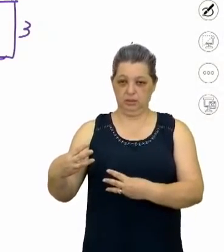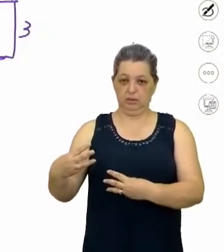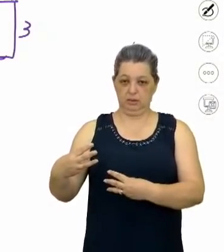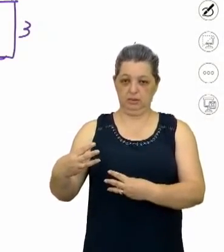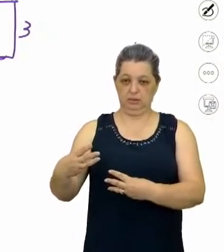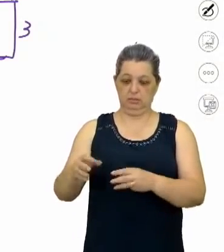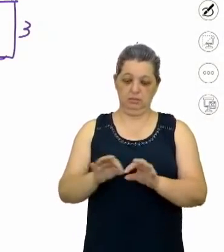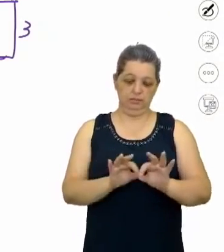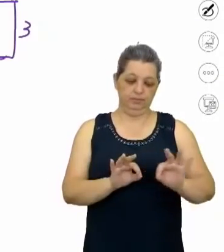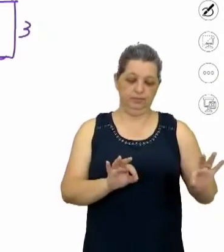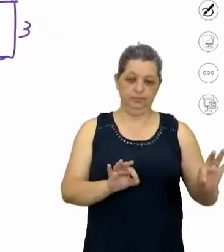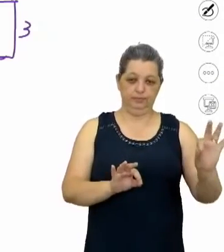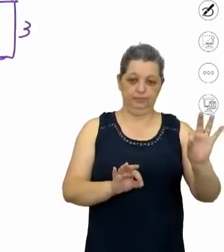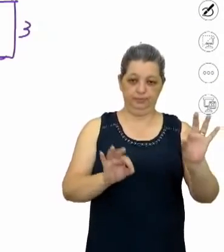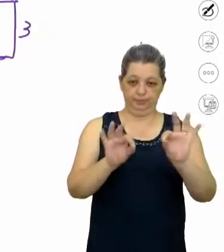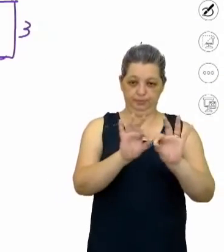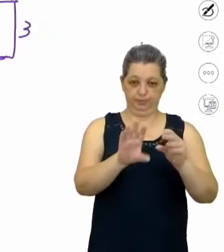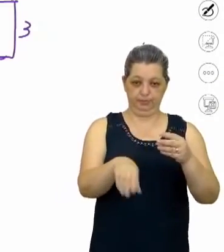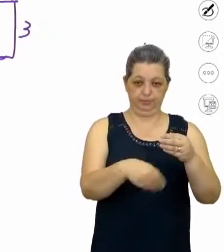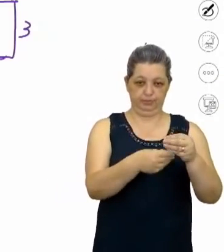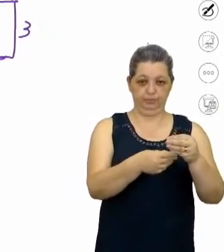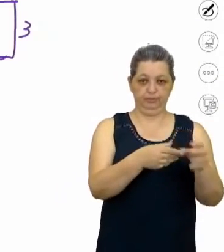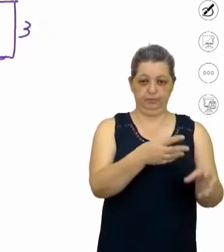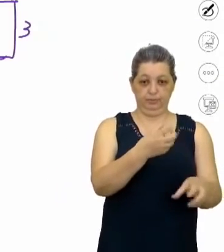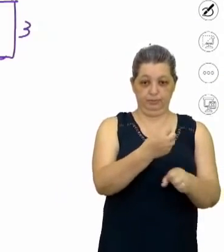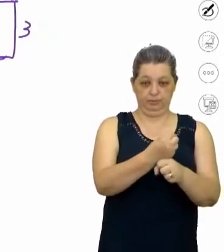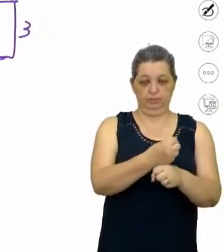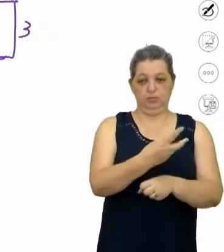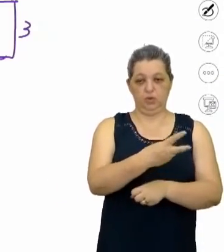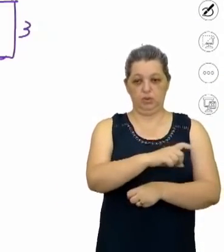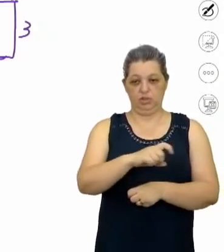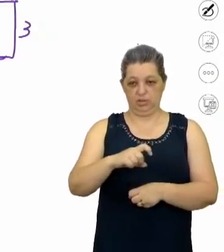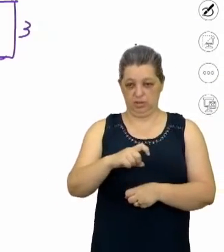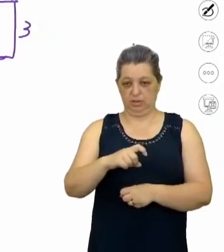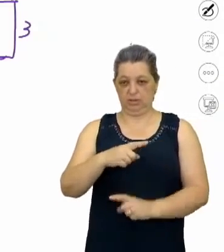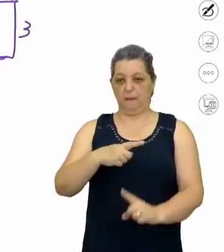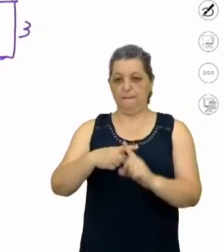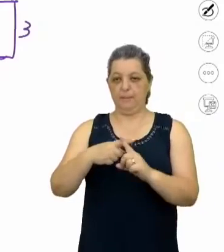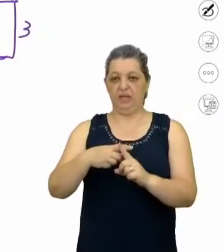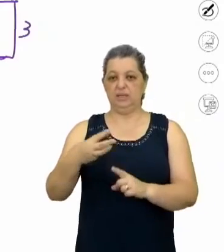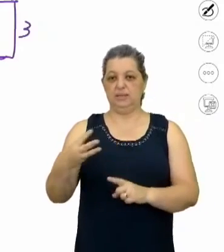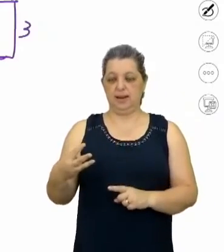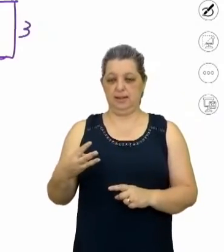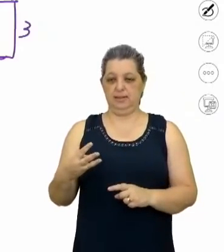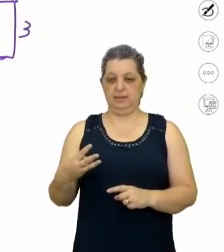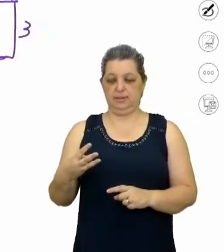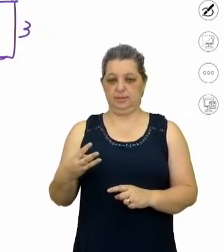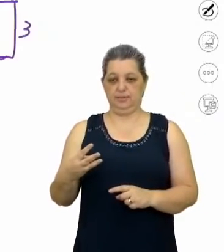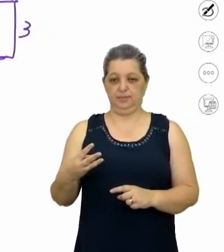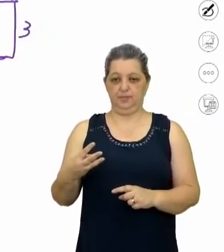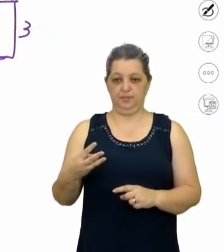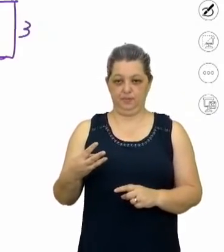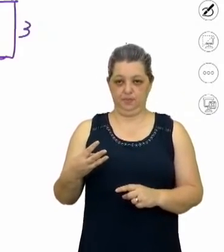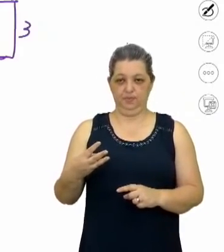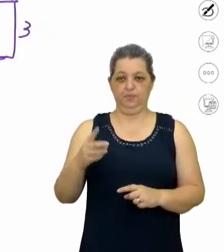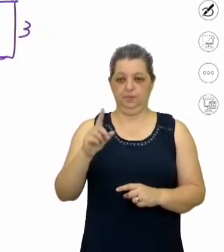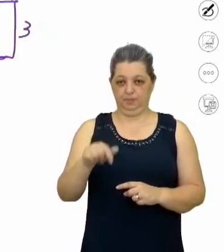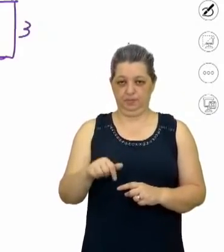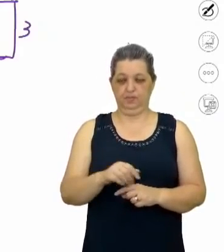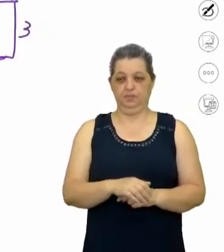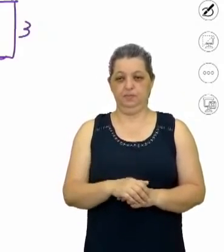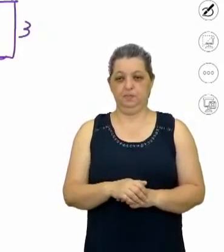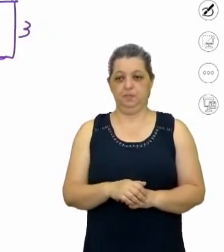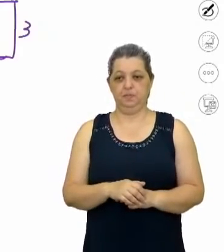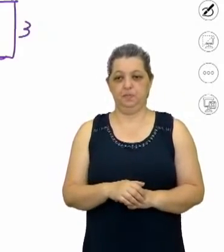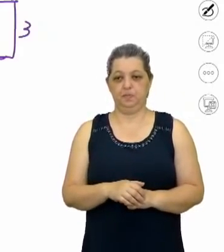soma o outro retângulo aqui, que é 2x. Portanto, você vai ter o 2x mais 3, 2x mais 3. E